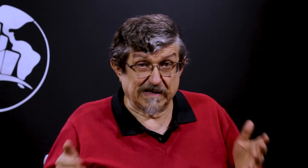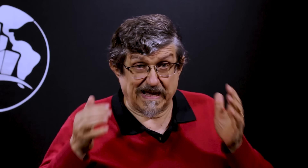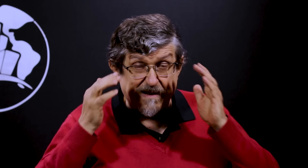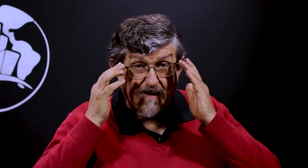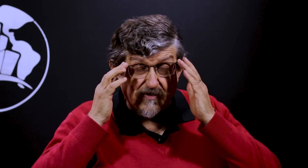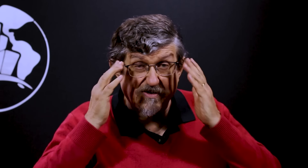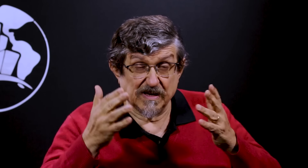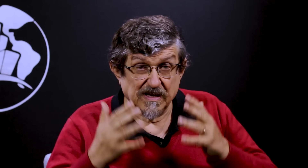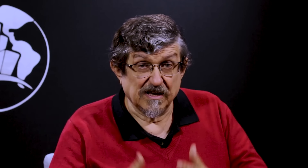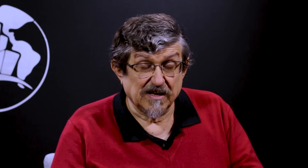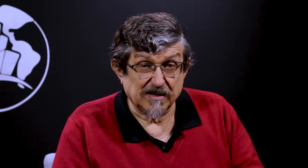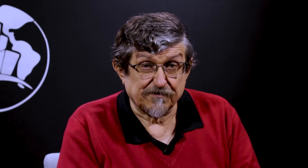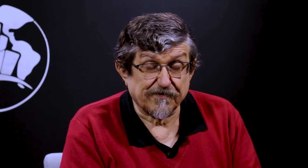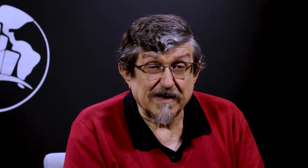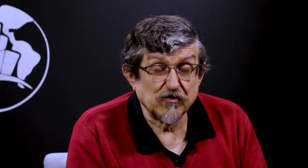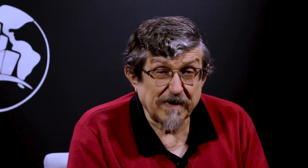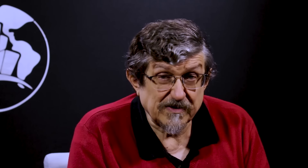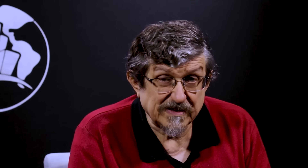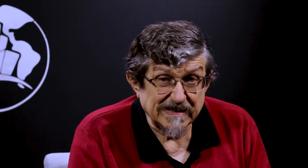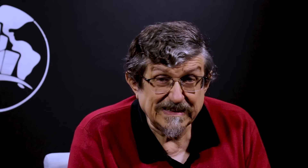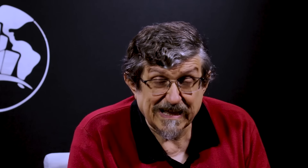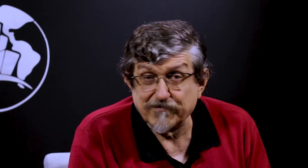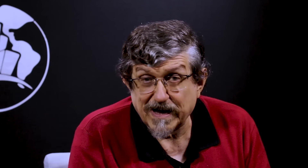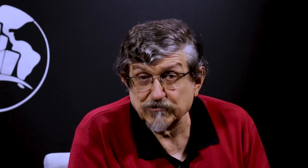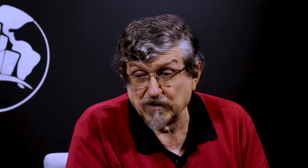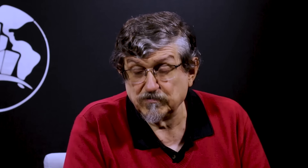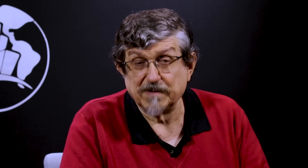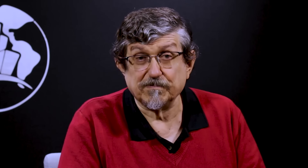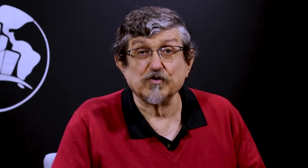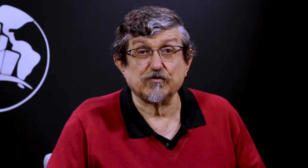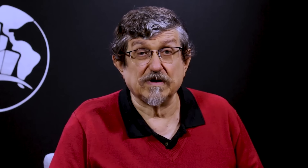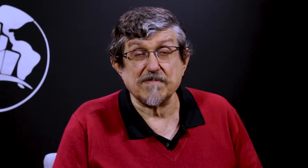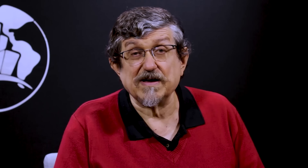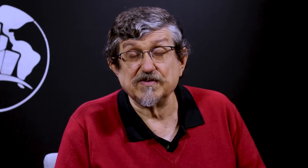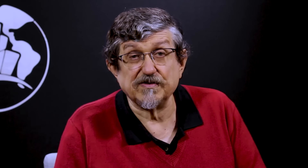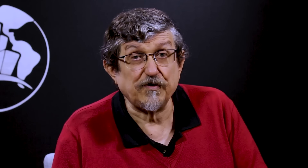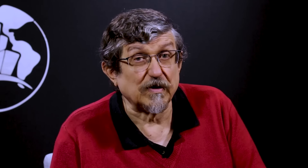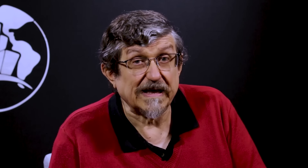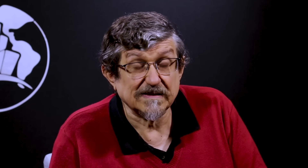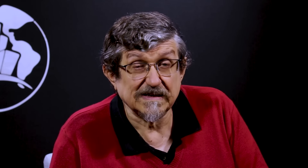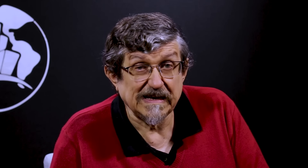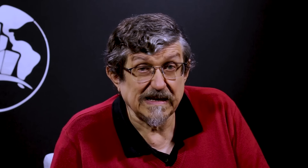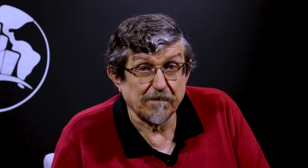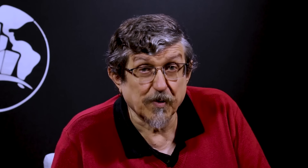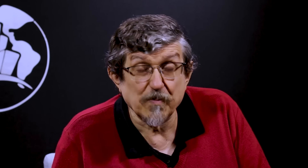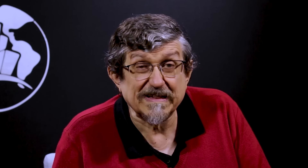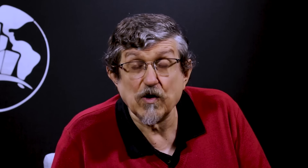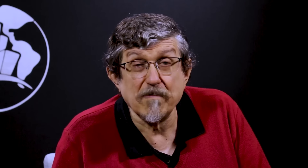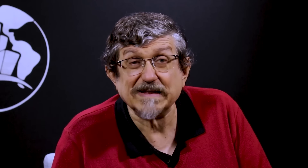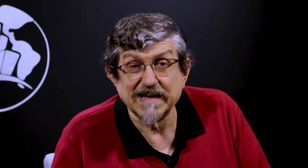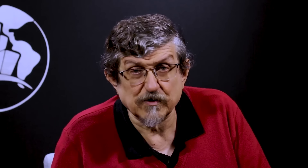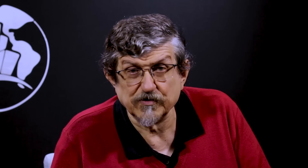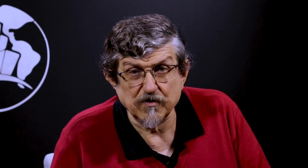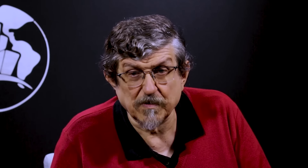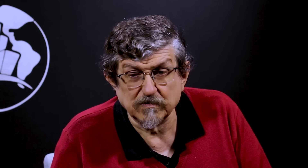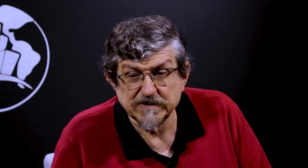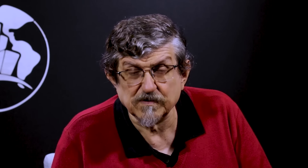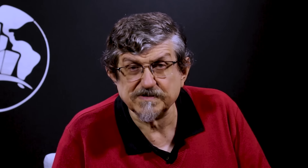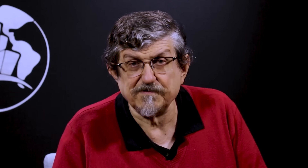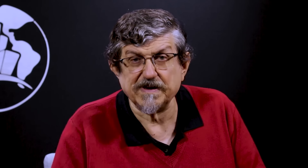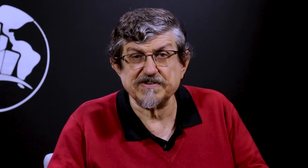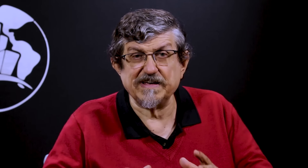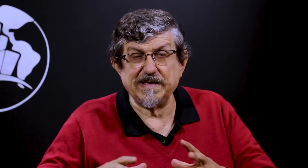e claramente facilmente levado a uma postura mais violenta, ele prometeu matar o seu